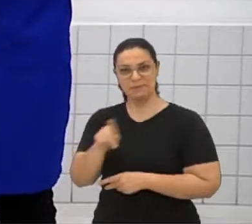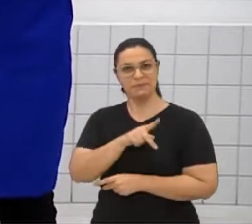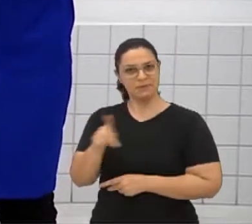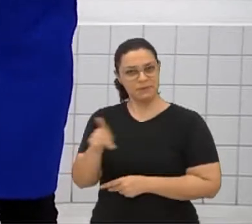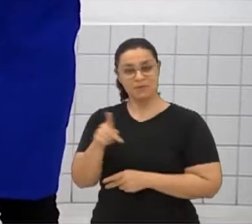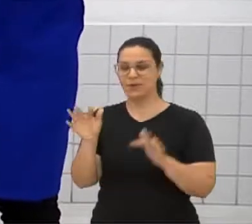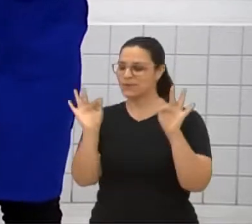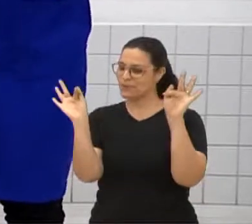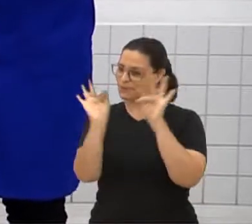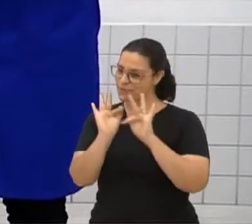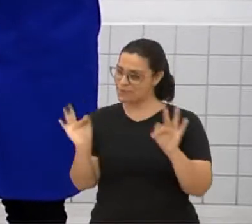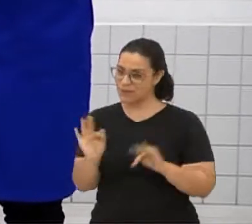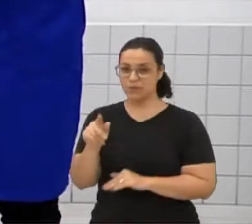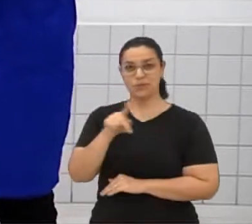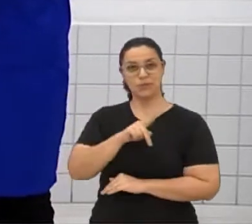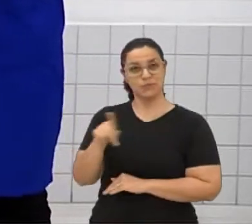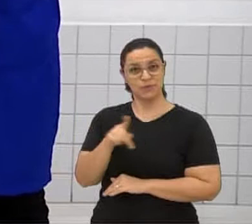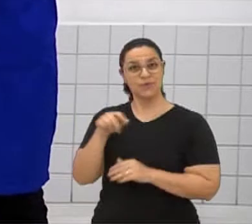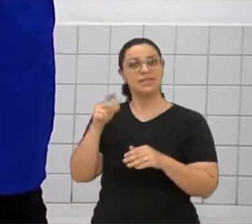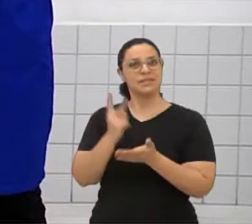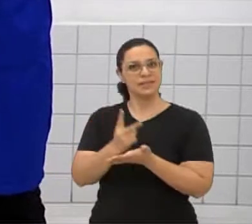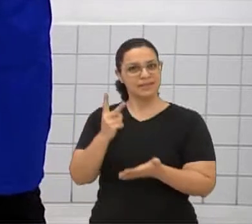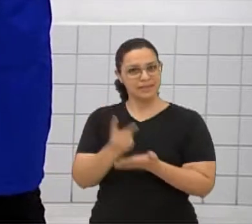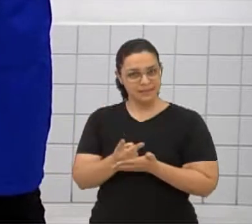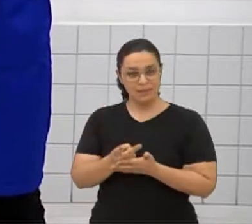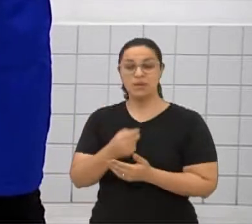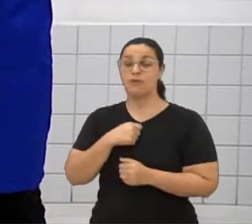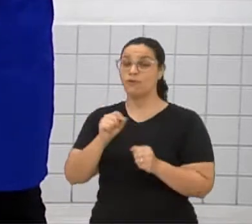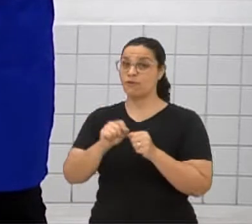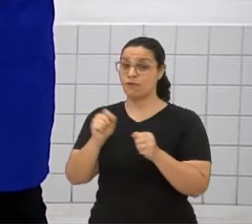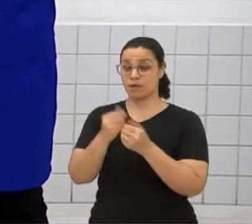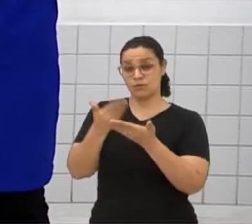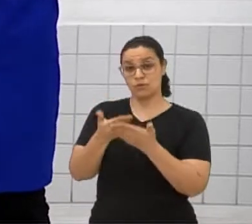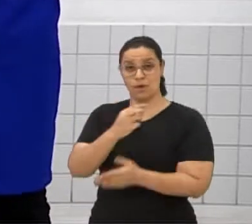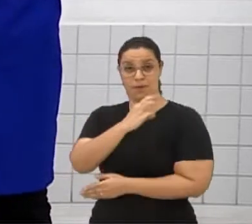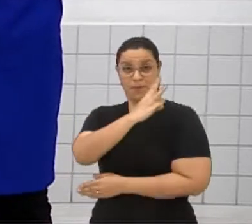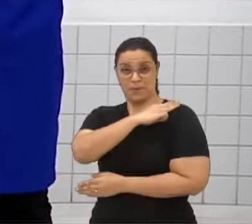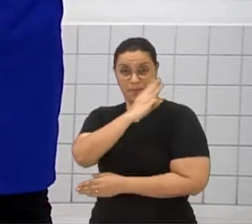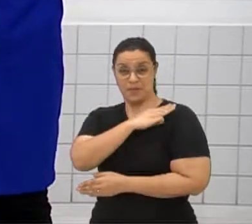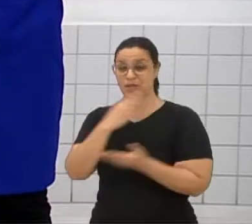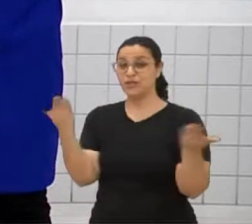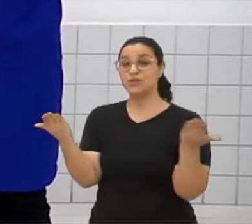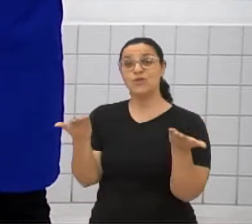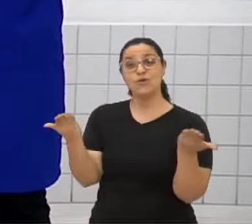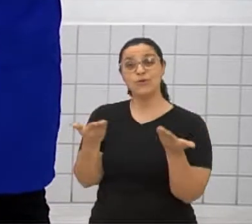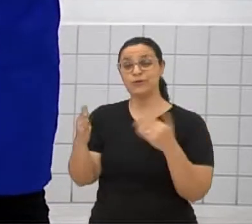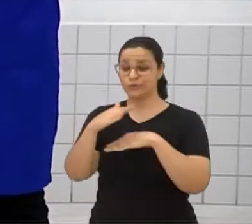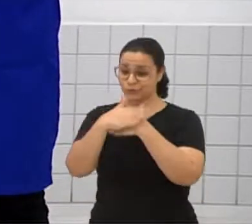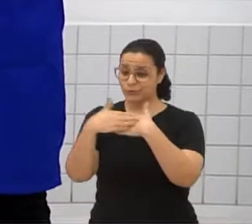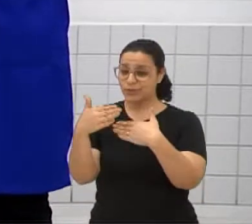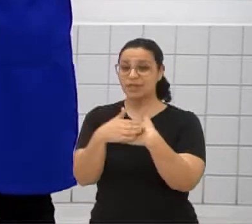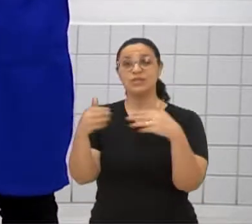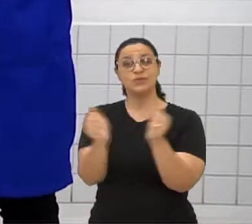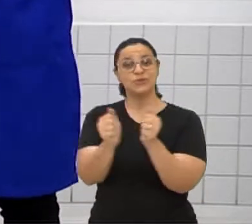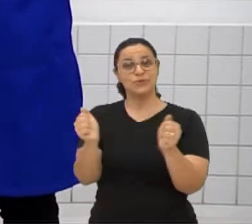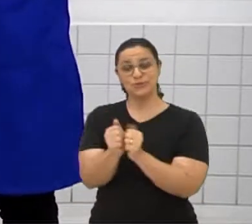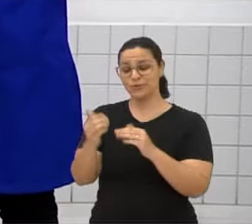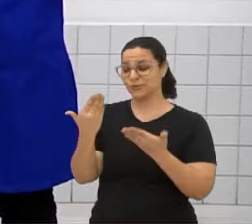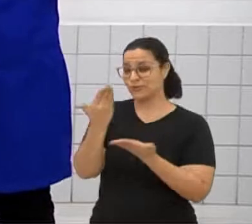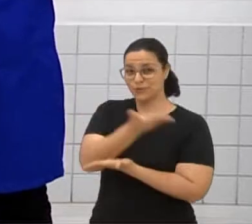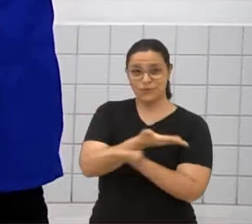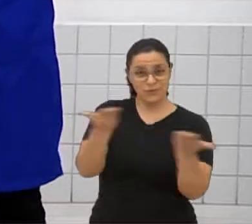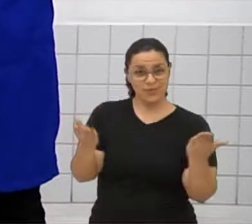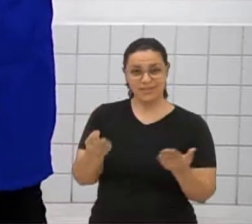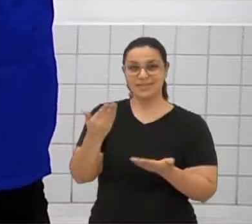estou muito feliz eu sou professor que grava as aulas para o ensino médio mas hoje com muito carinho tô aqui pra gente poder ter uma aula super legal